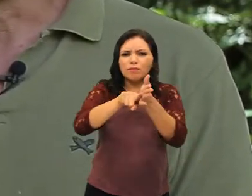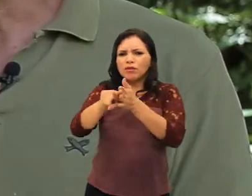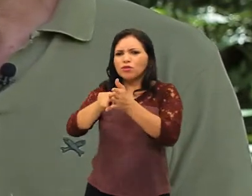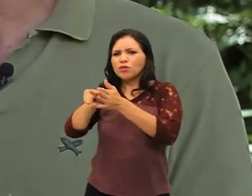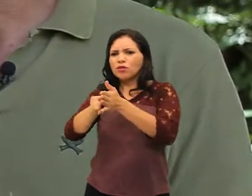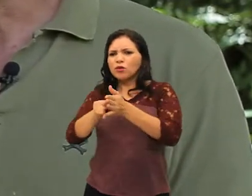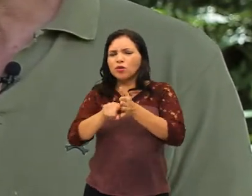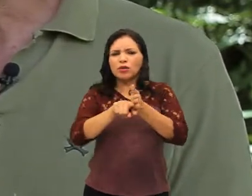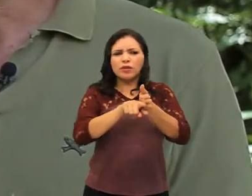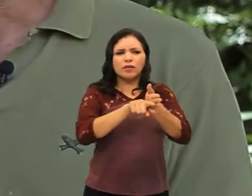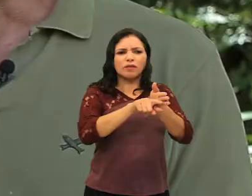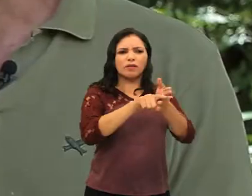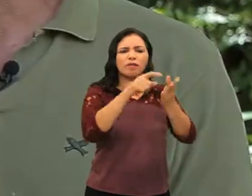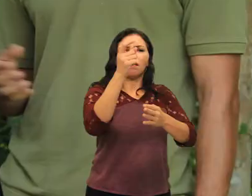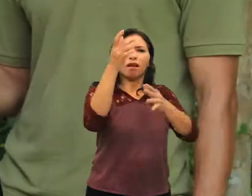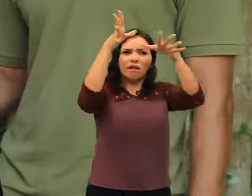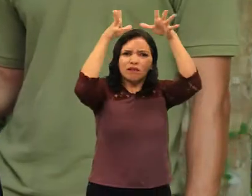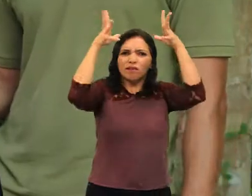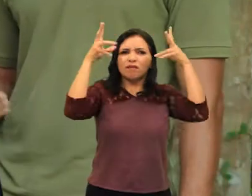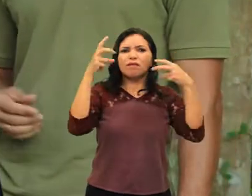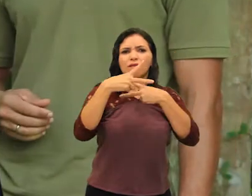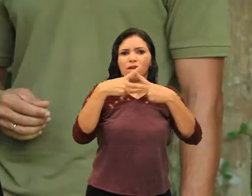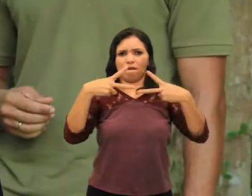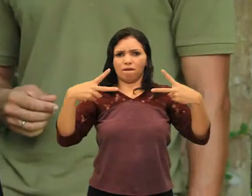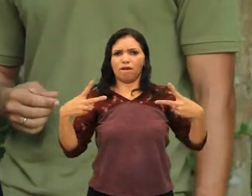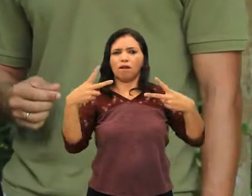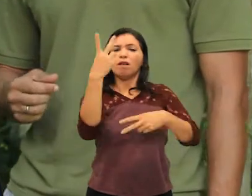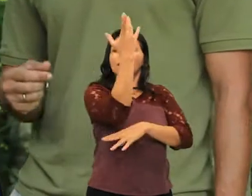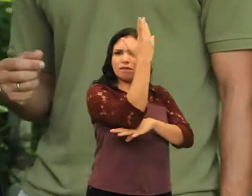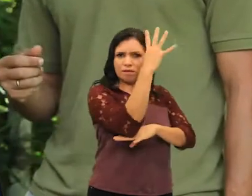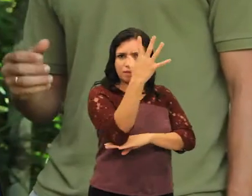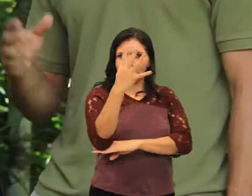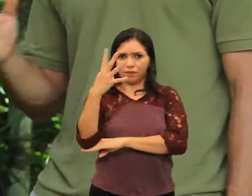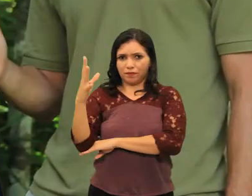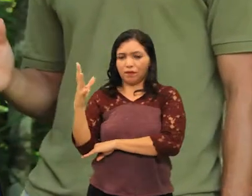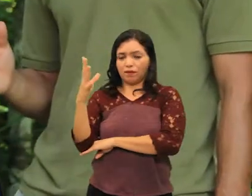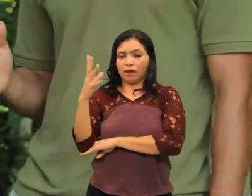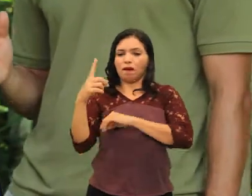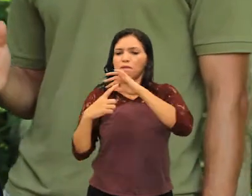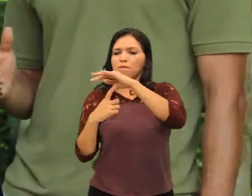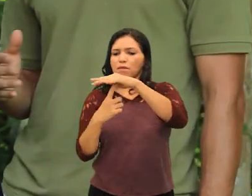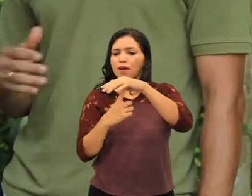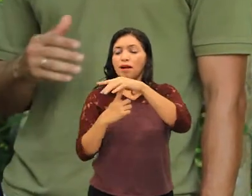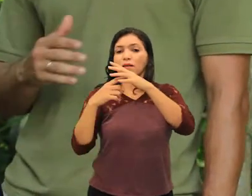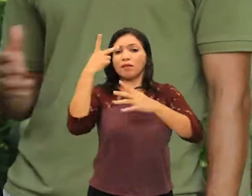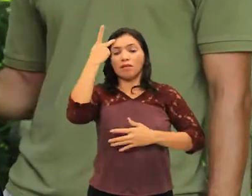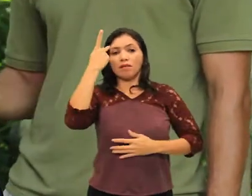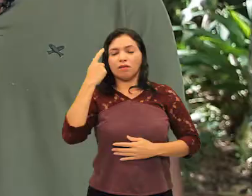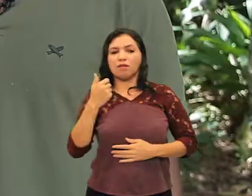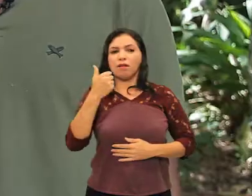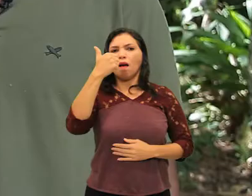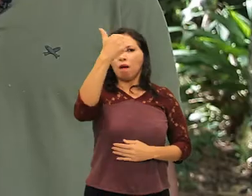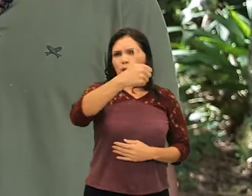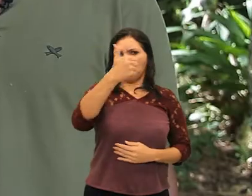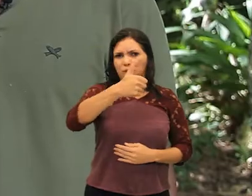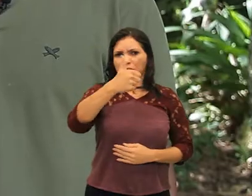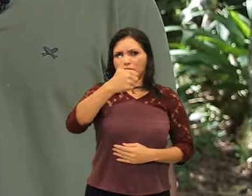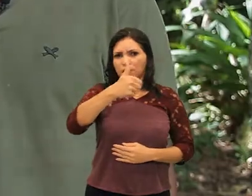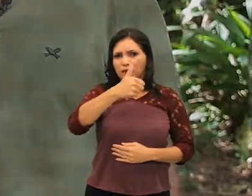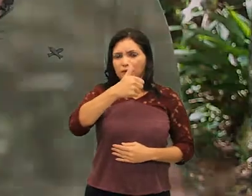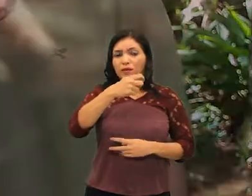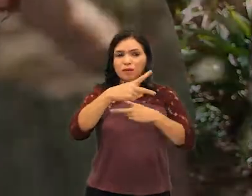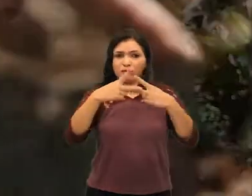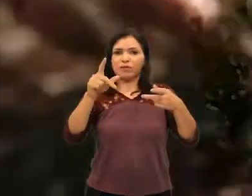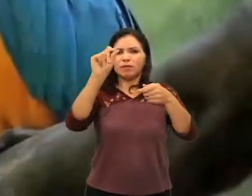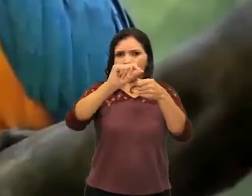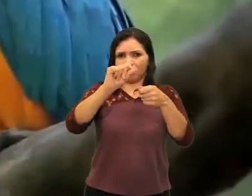espécies arbóreas e da flora aqui desse parque natural. Então, é um primeiro passo que a gente tem que dar para poder garantir a conservação desse